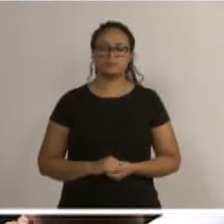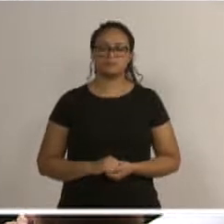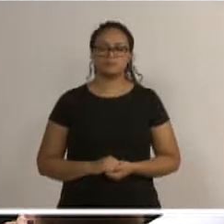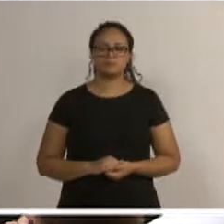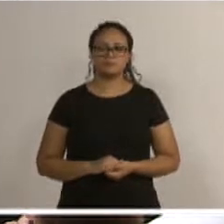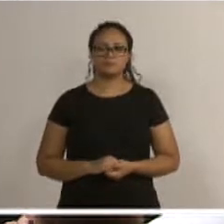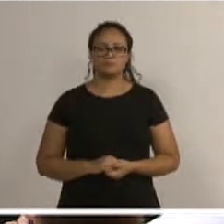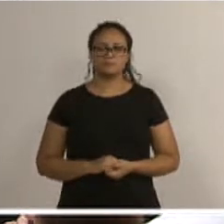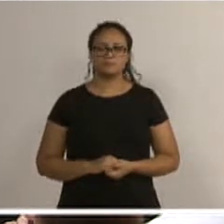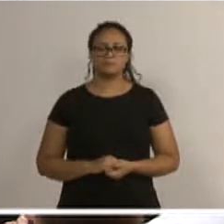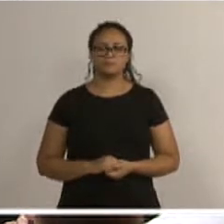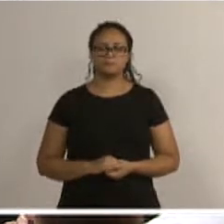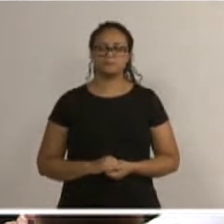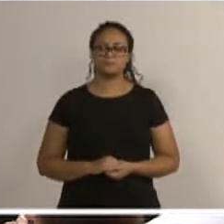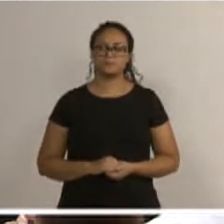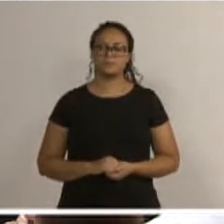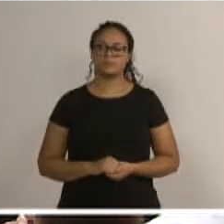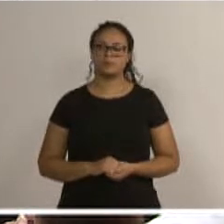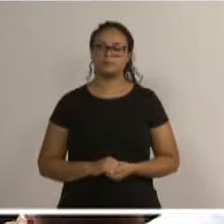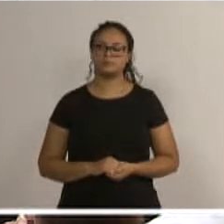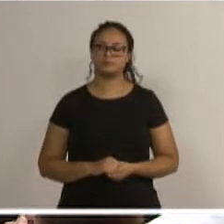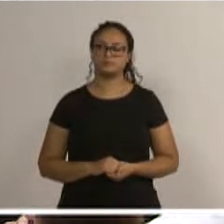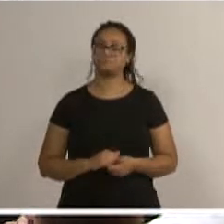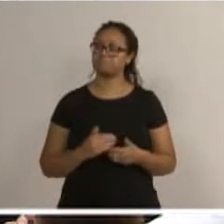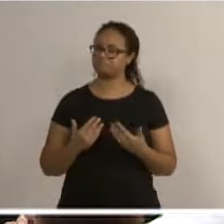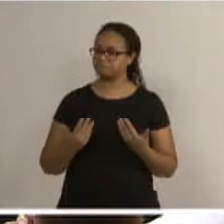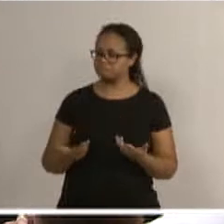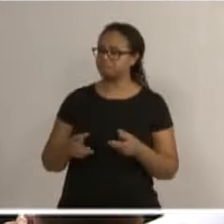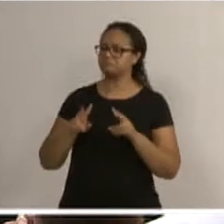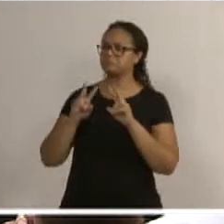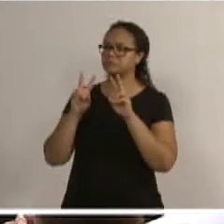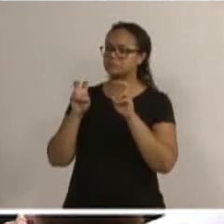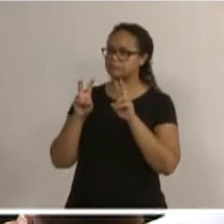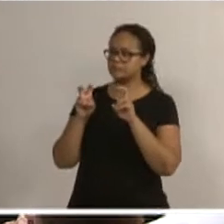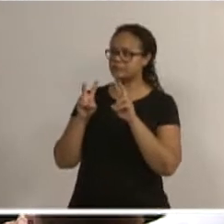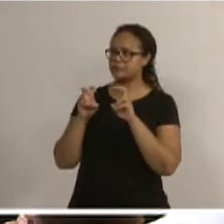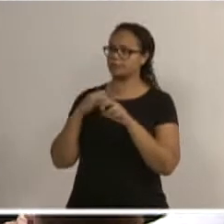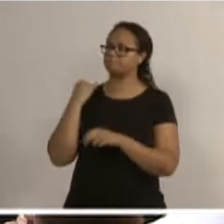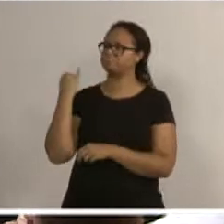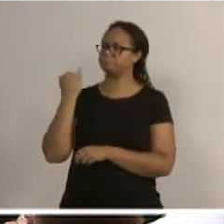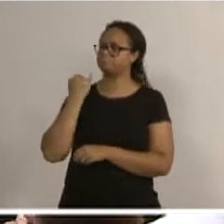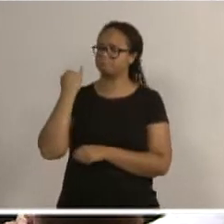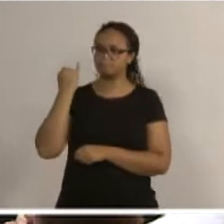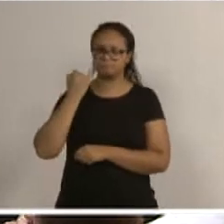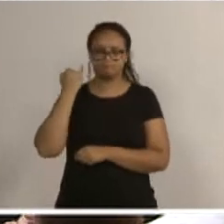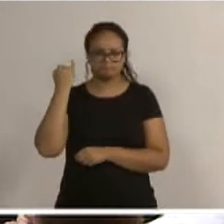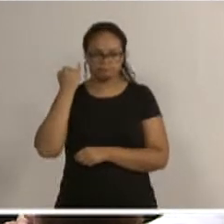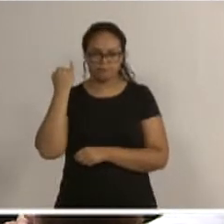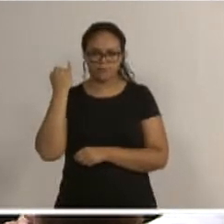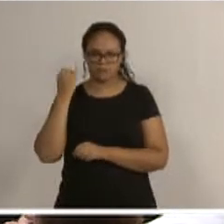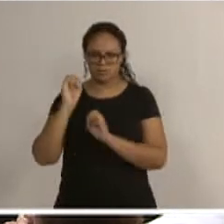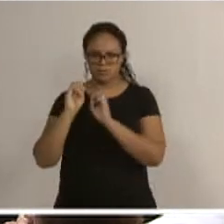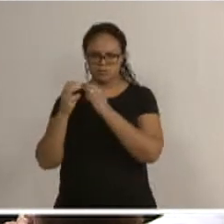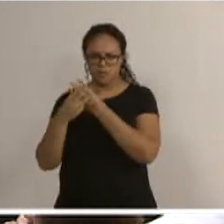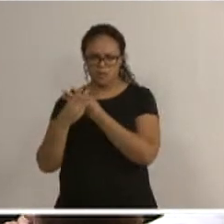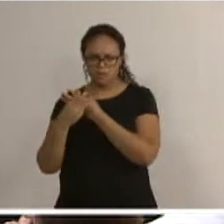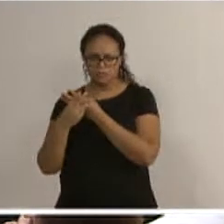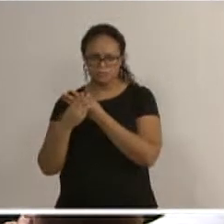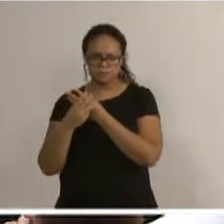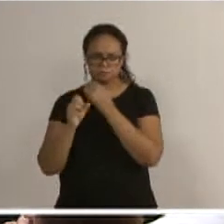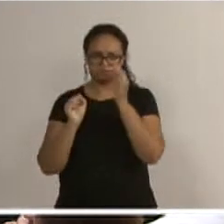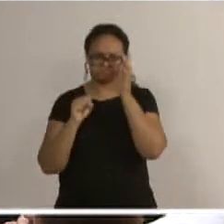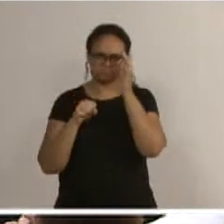Seu Henrich, como o assunto é de grande importância, vai ser passado slide? Vai. Com